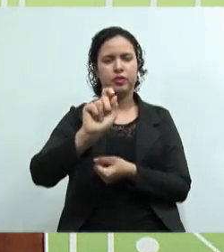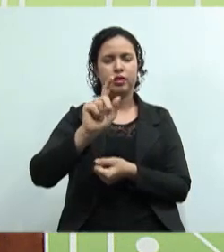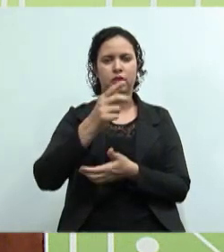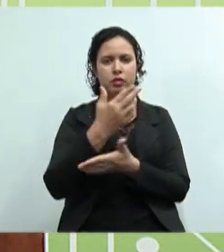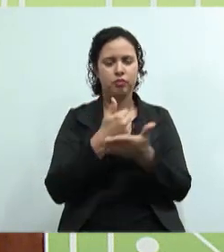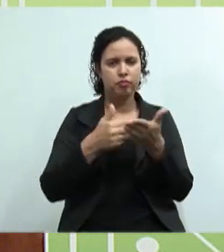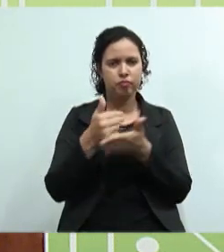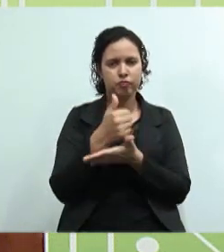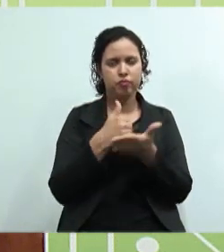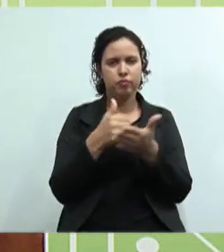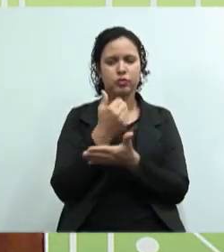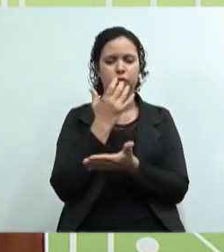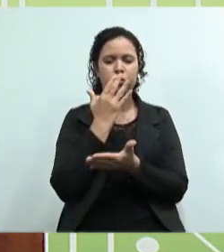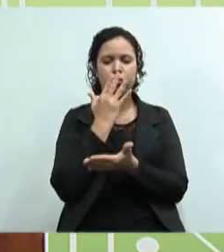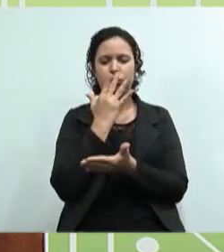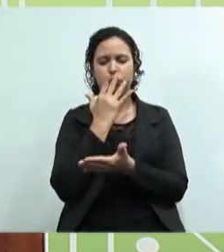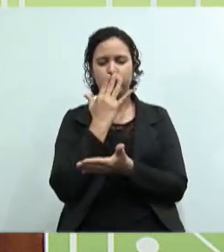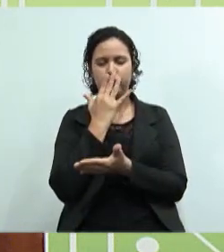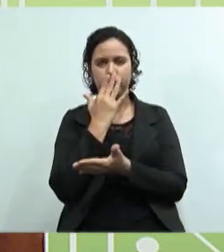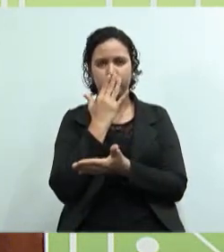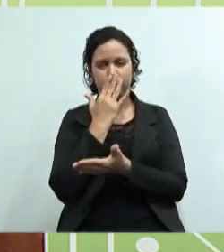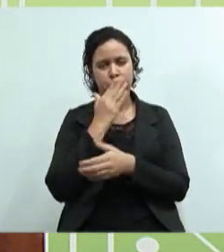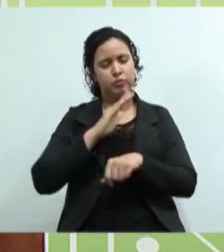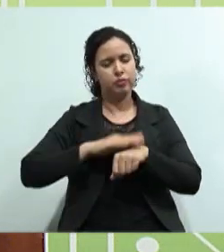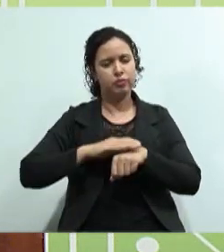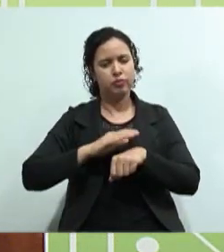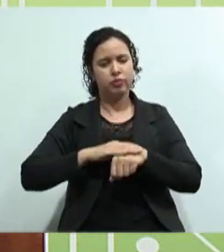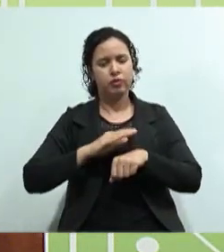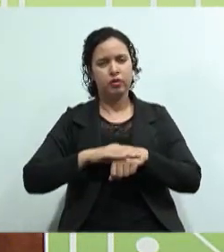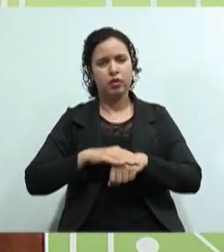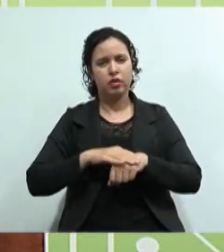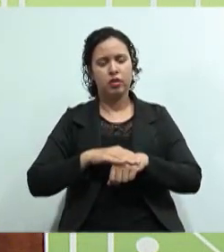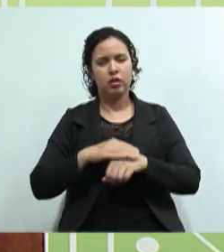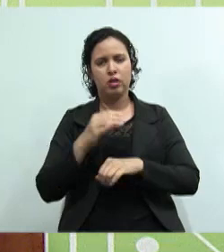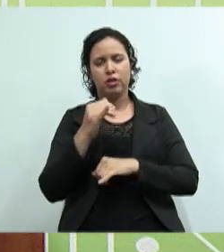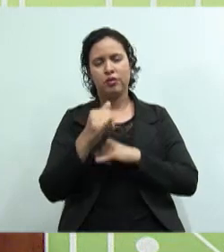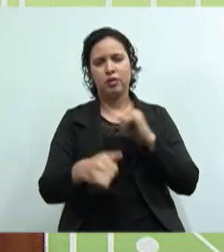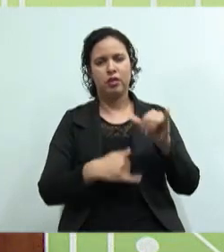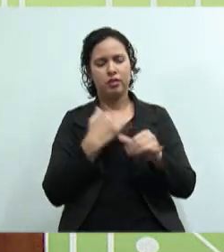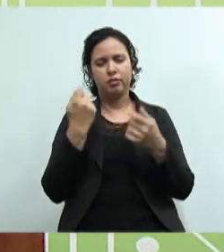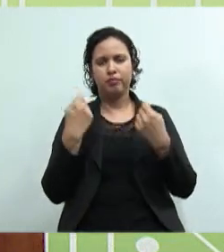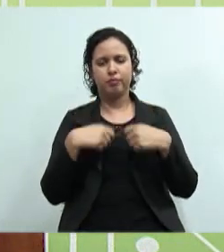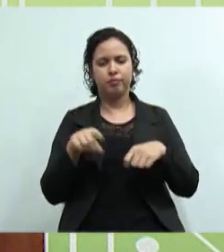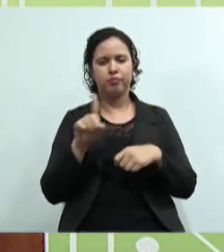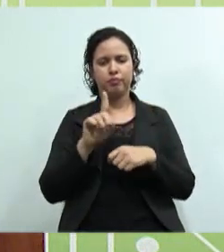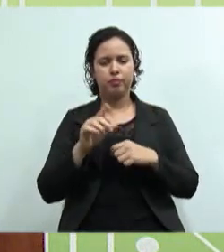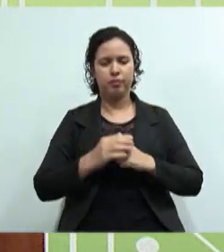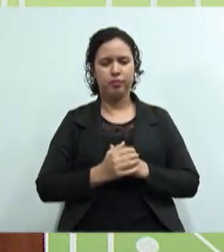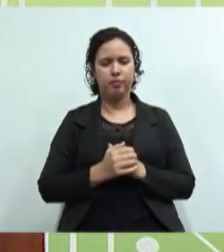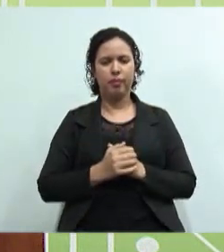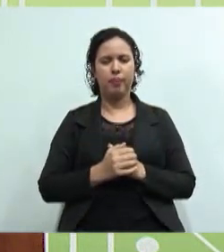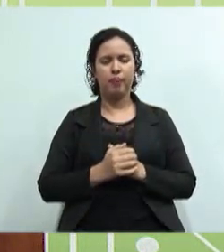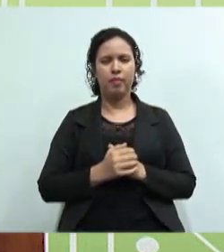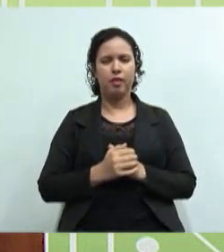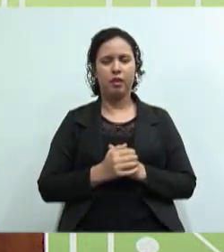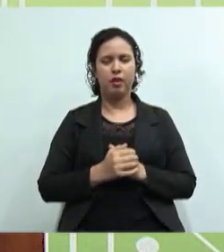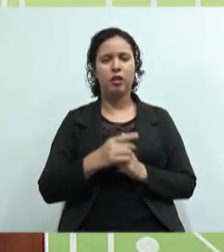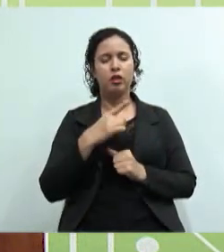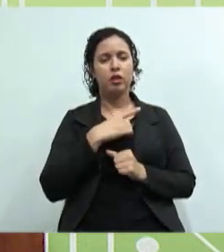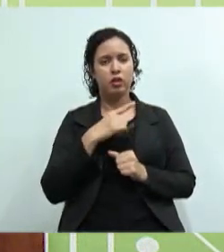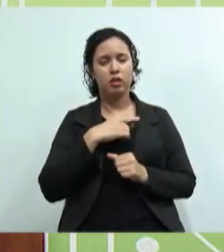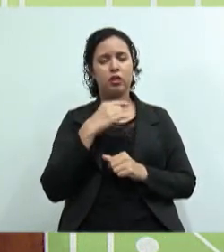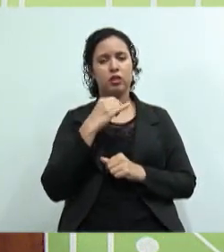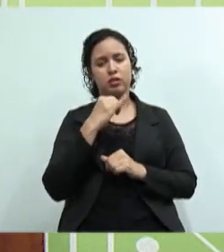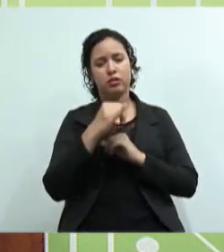canetinha e utilizando lápis de cor, tá certo? Manualmente mesmo, não precisa utilizar um software. Esse software que eu utilizei é gratuito, mas muitos de vocês não